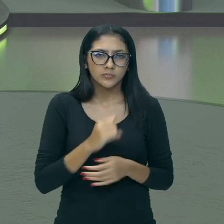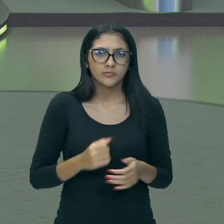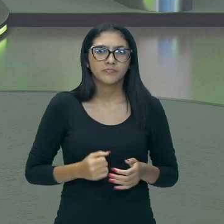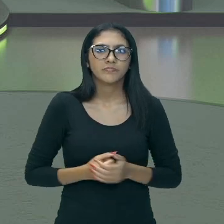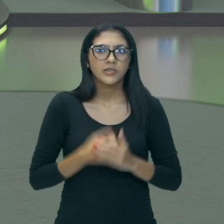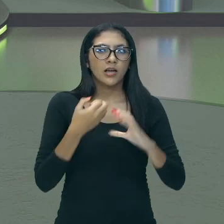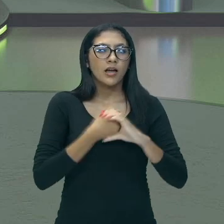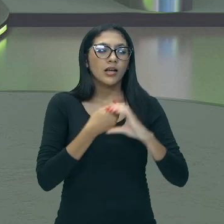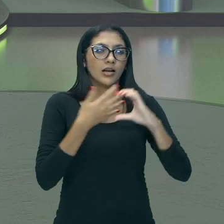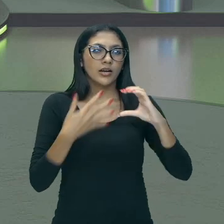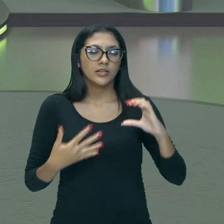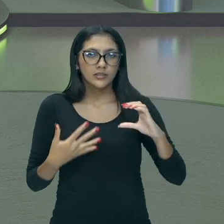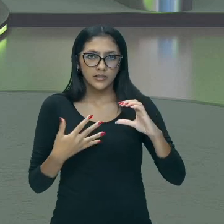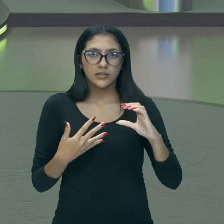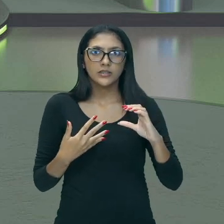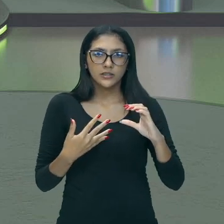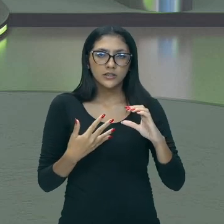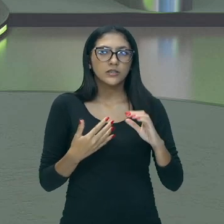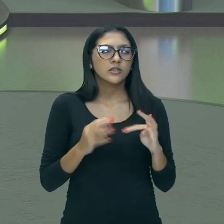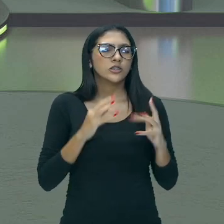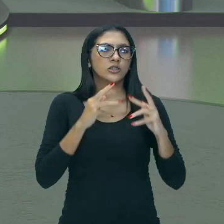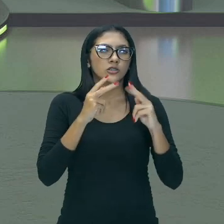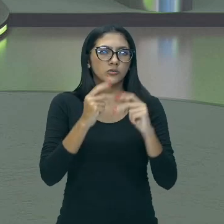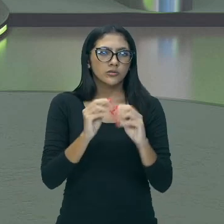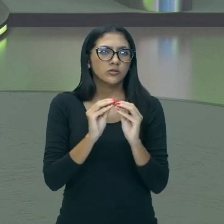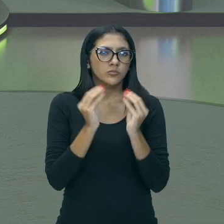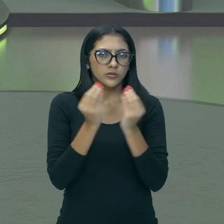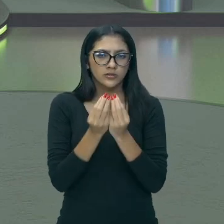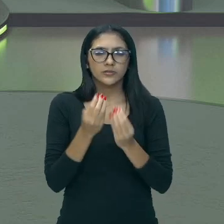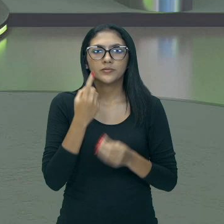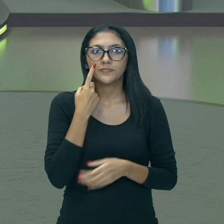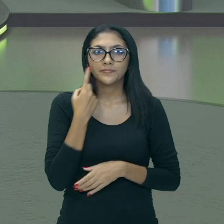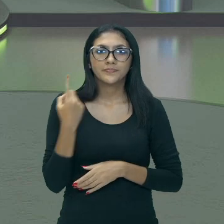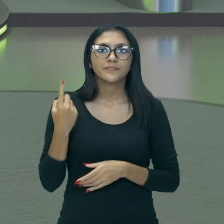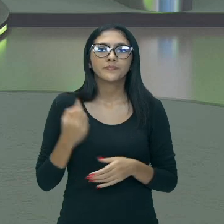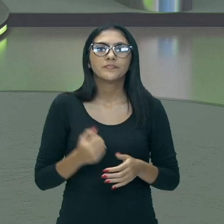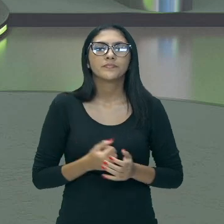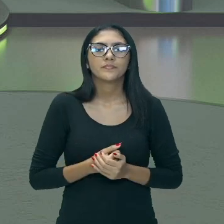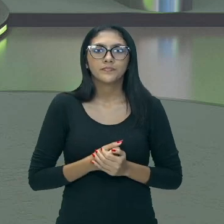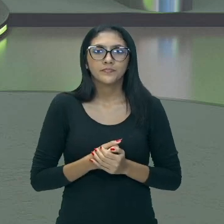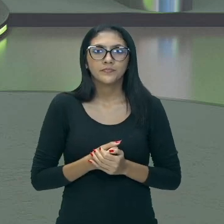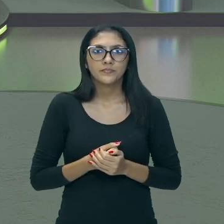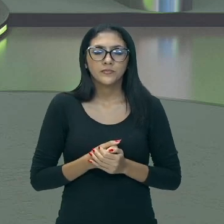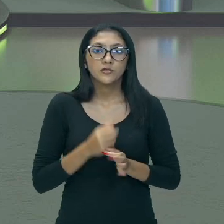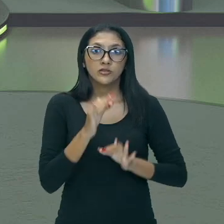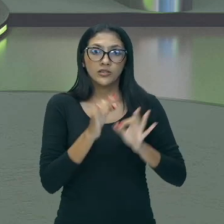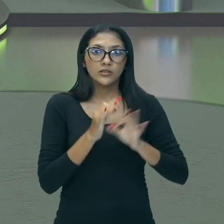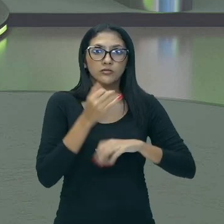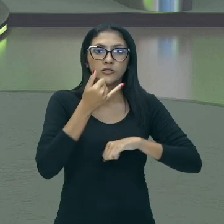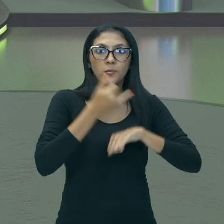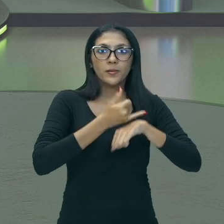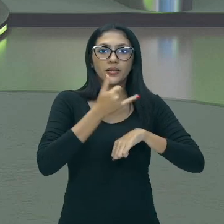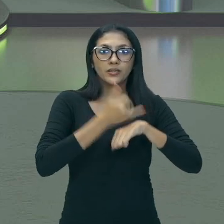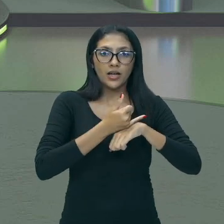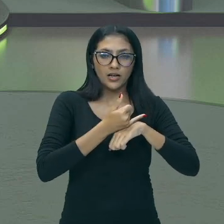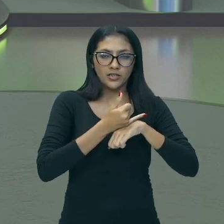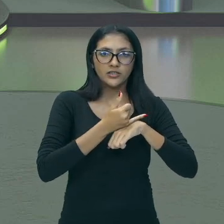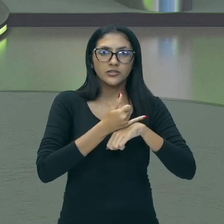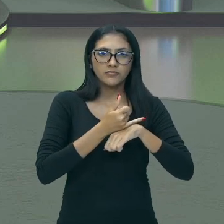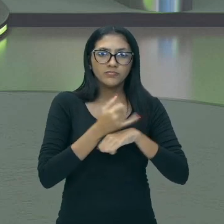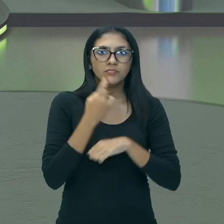periódica dos elementos na tabela periódica. Então nós temos aqui ó, a divisão de metais, isso ó,